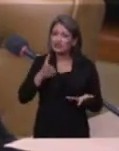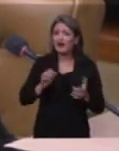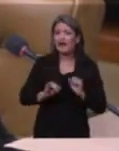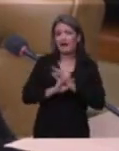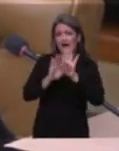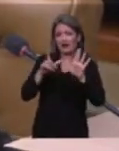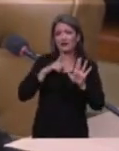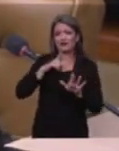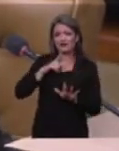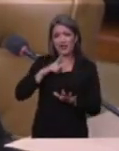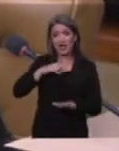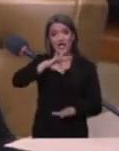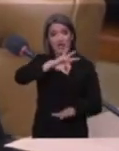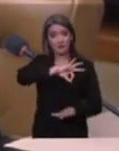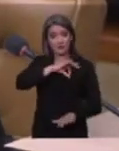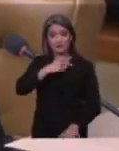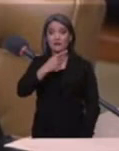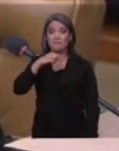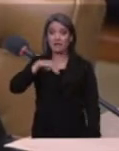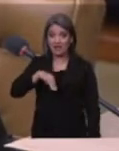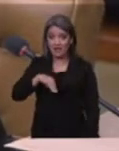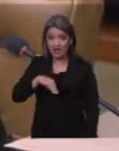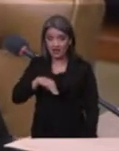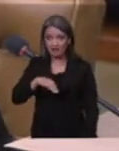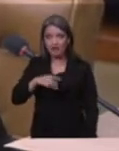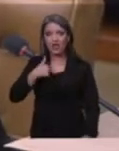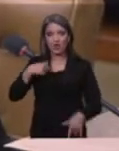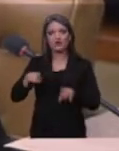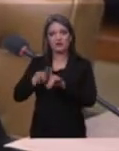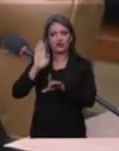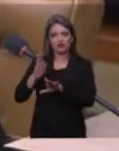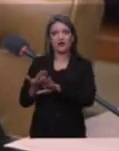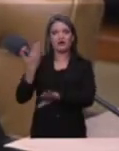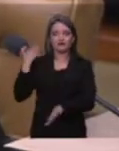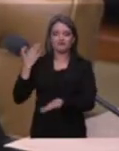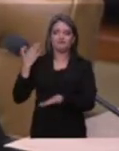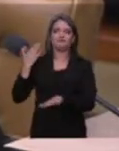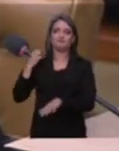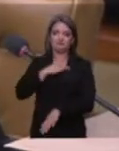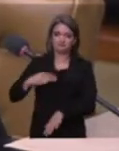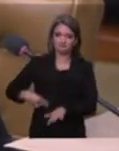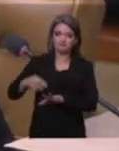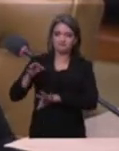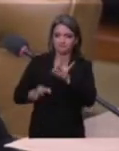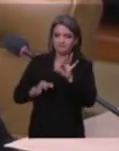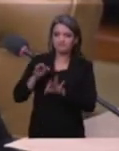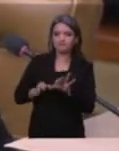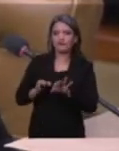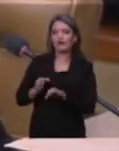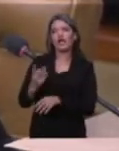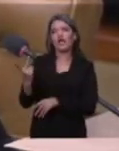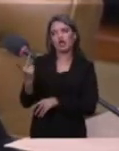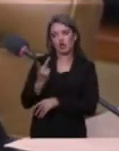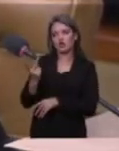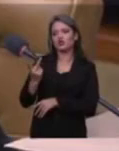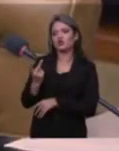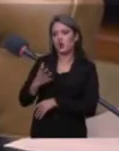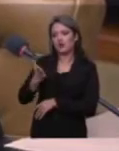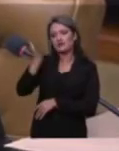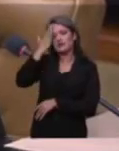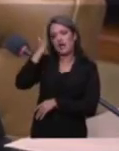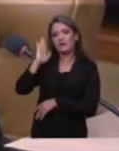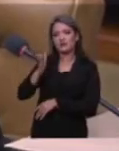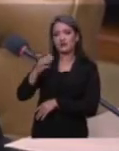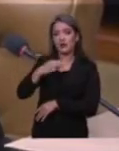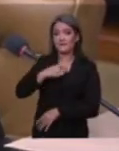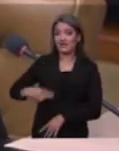a Polícia Militar, eu também fui ministro da Justiça e sabemos nós dois, que o